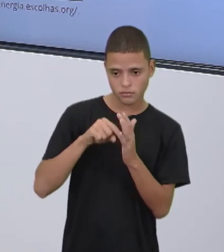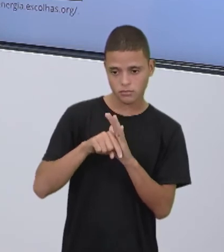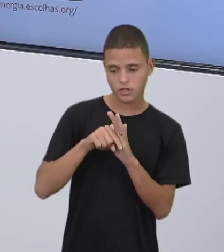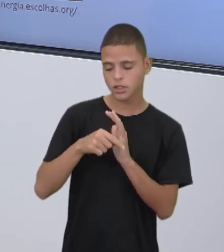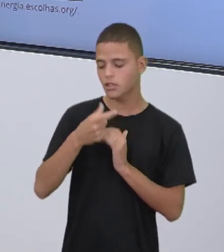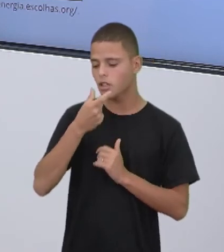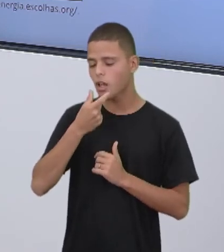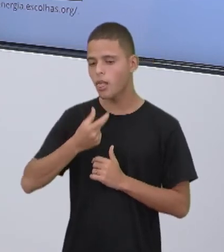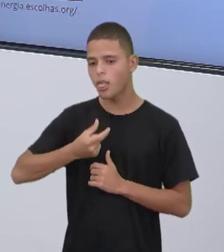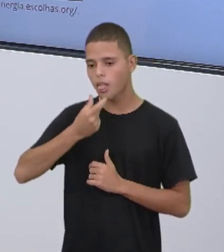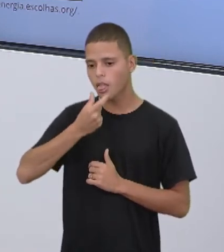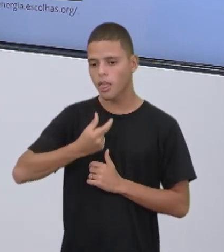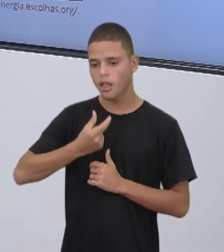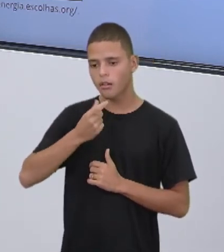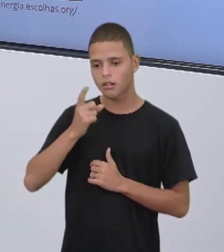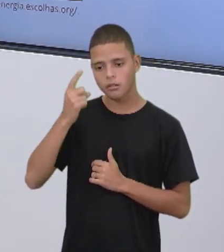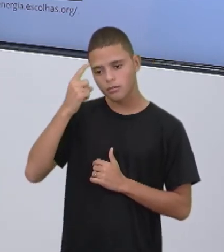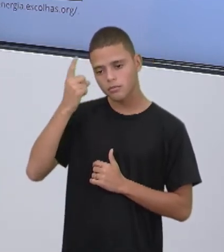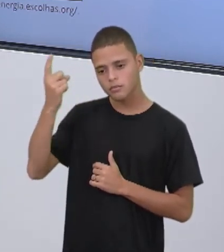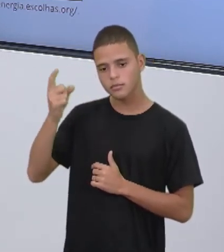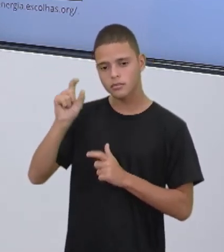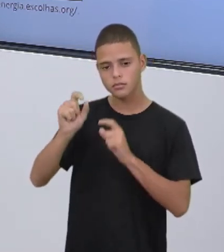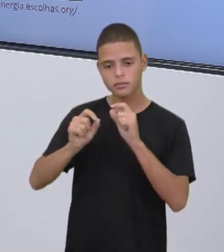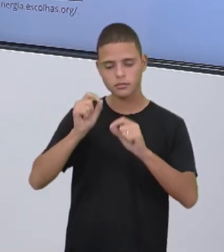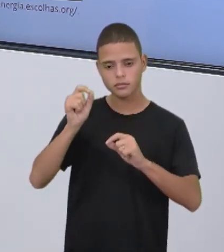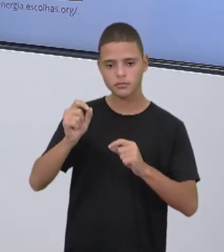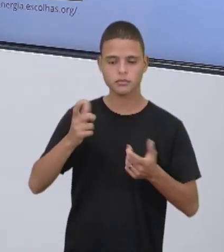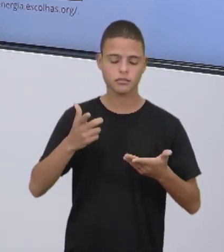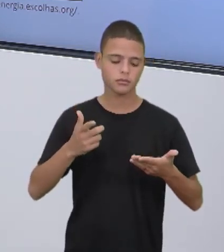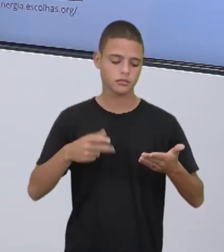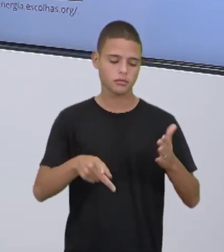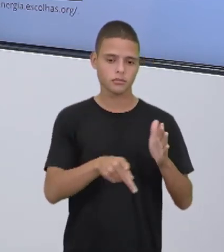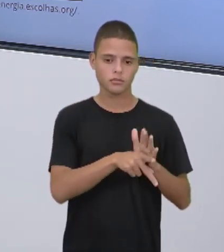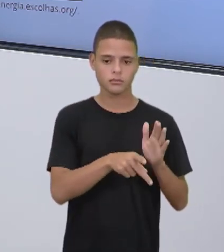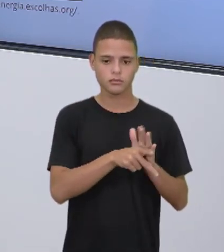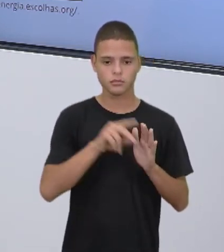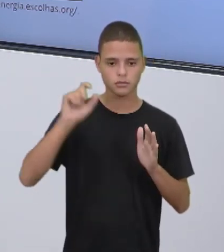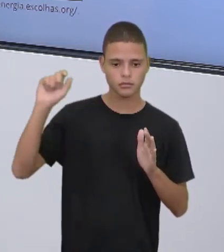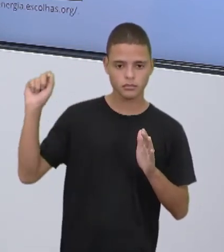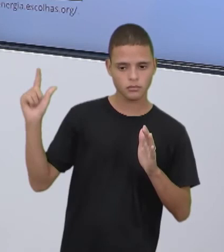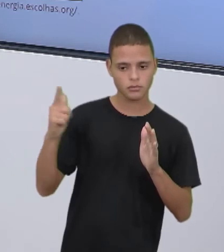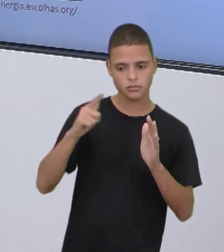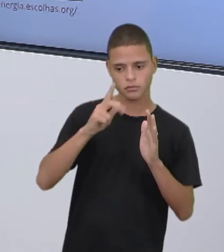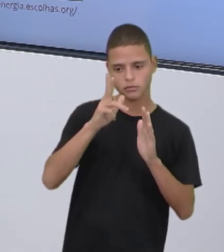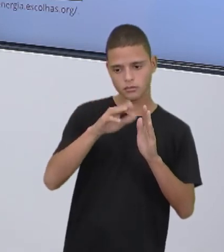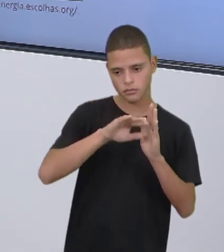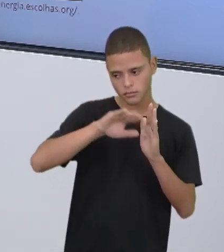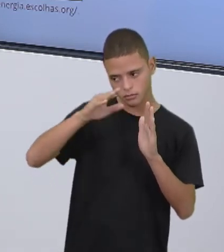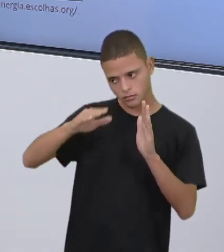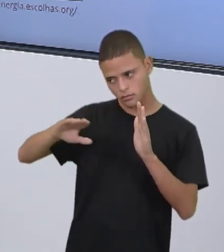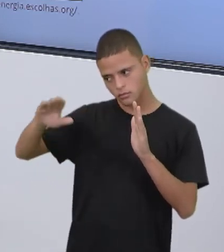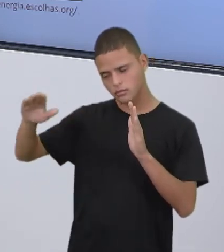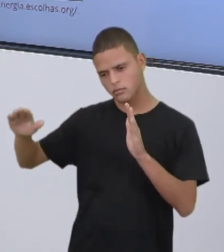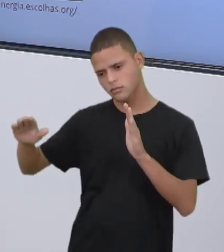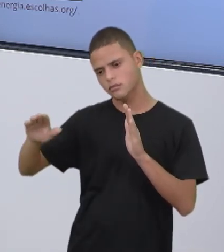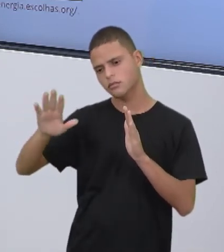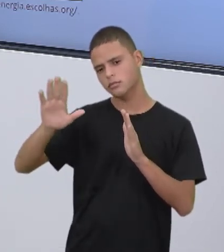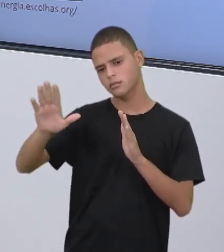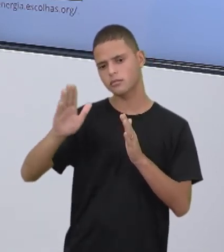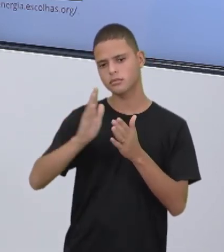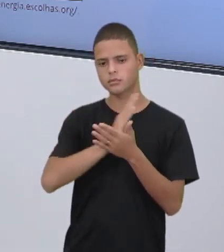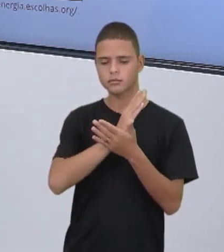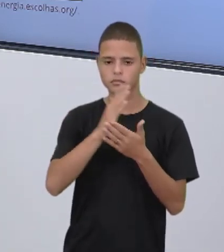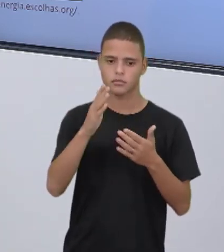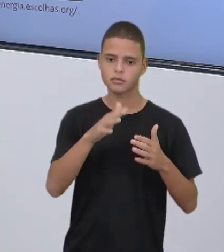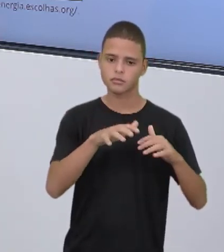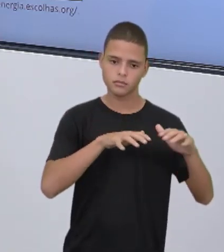momento aí, acreditava-se que a luz era uma onda, né? E depois eles viram que em alguns momentos a luz é onda, mas em alguns momentos